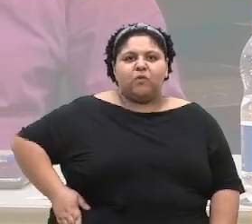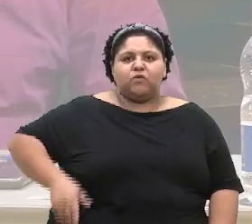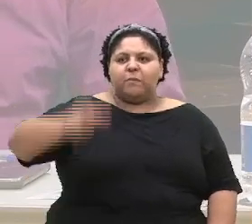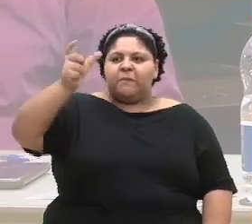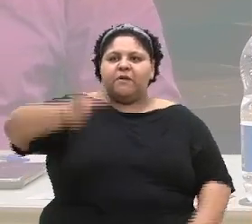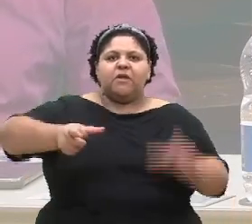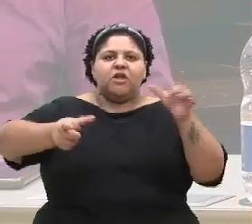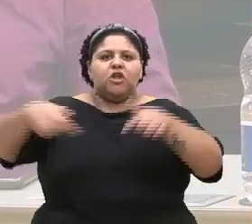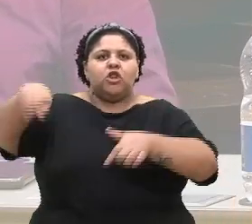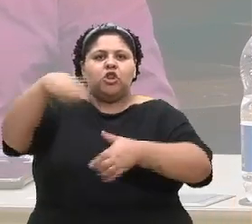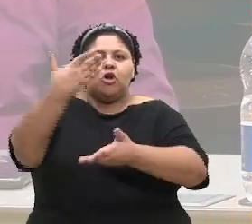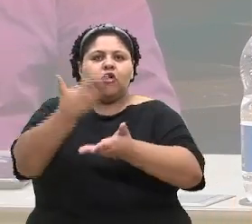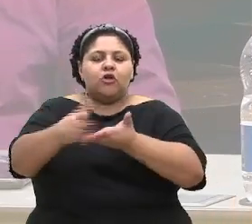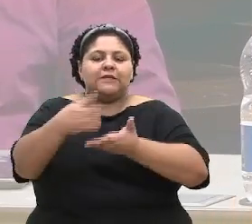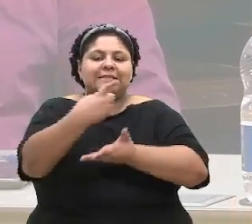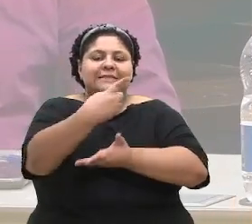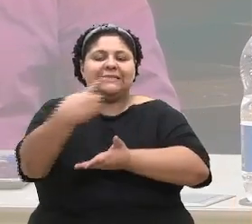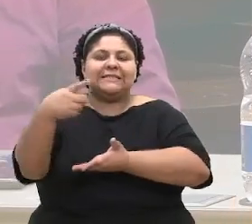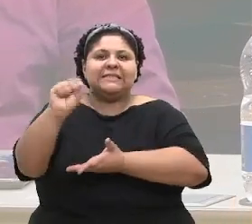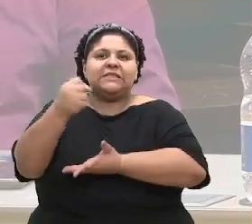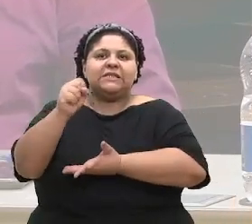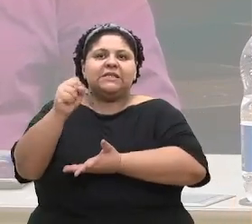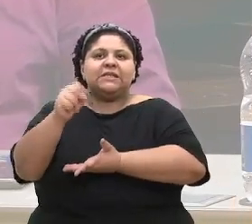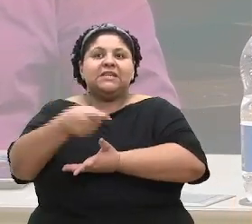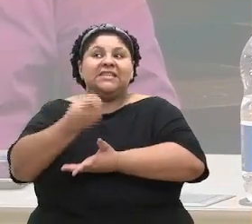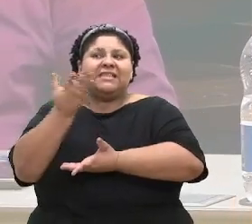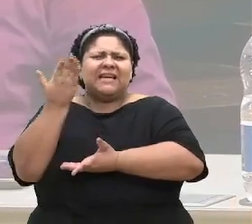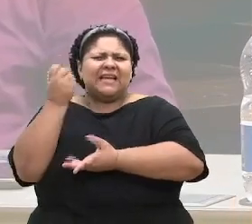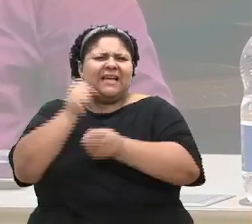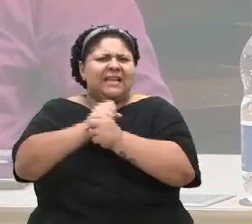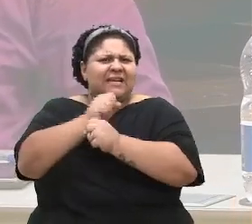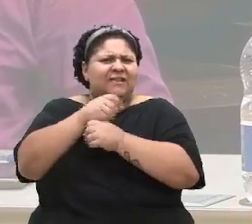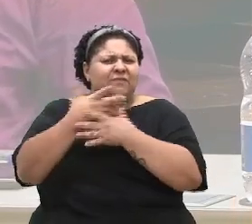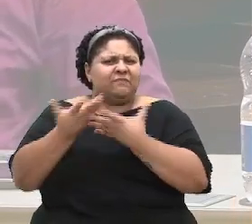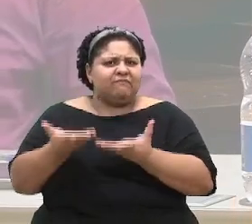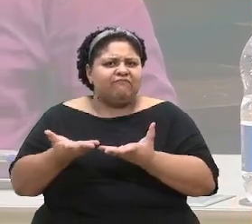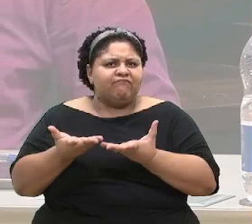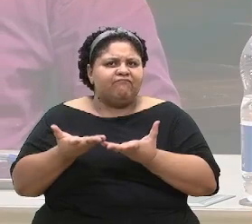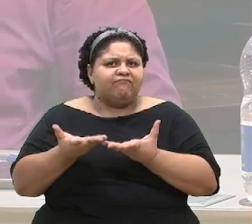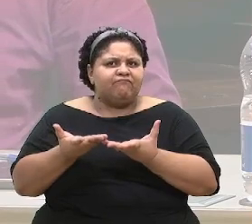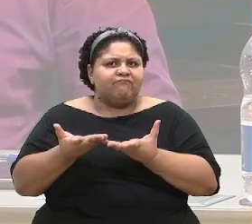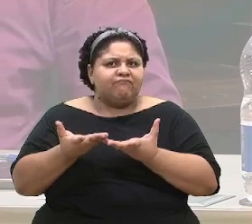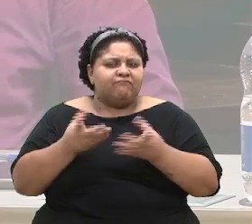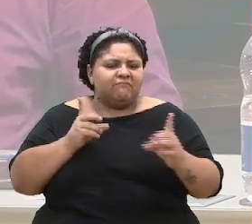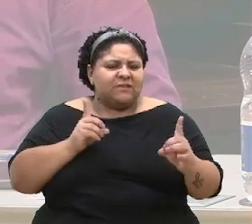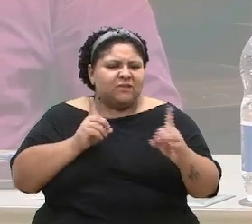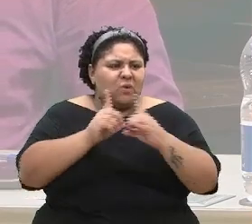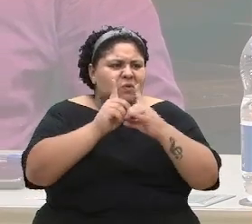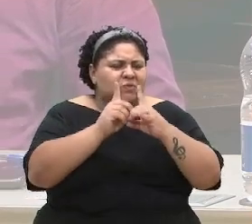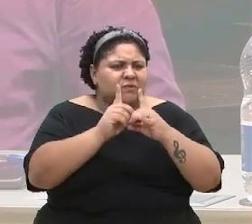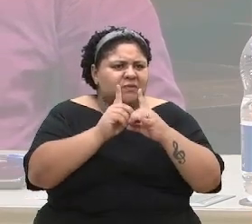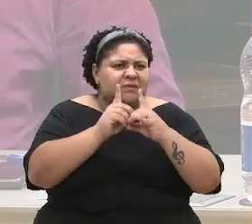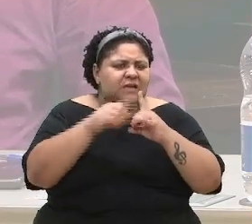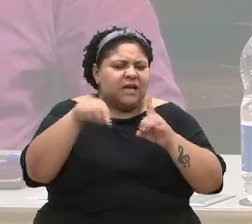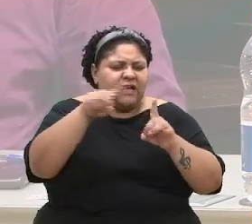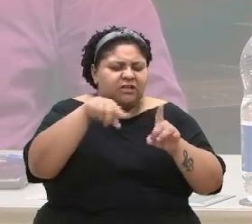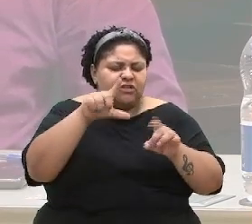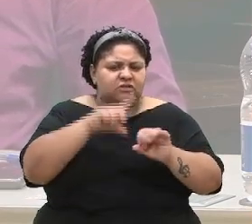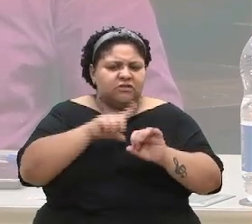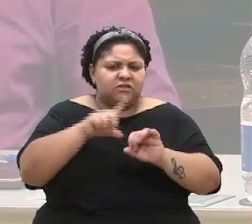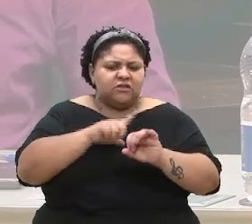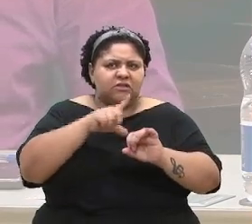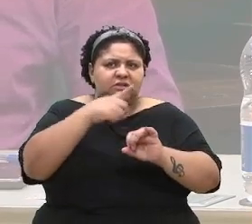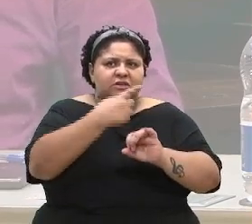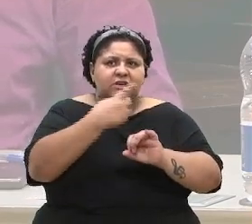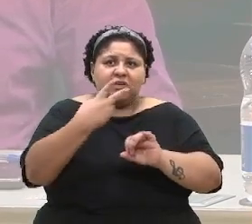perdemos 118 médicos naquele ano, 118 médicos. As consultas, vereador Lucas, a gente tinha 14